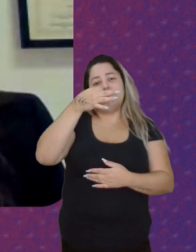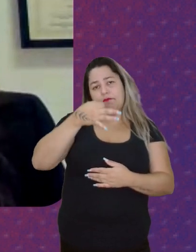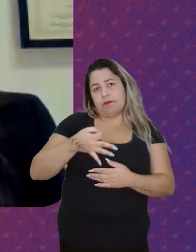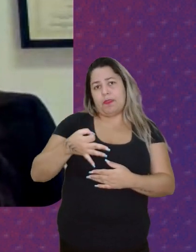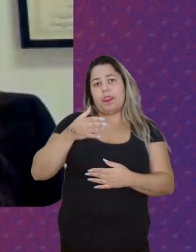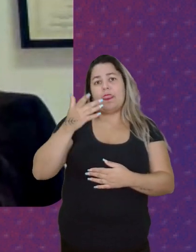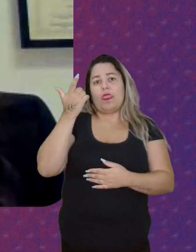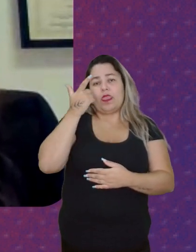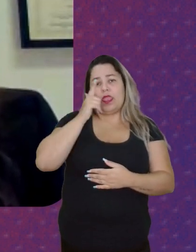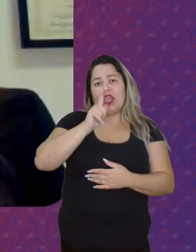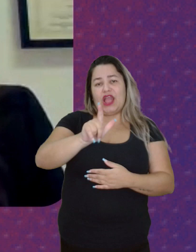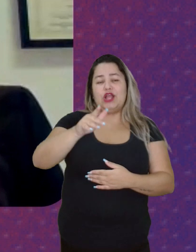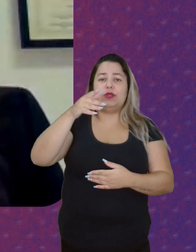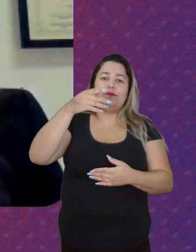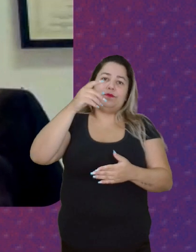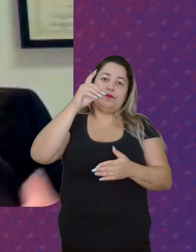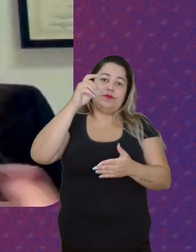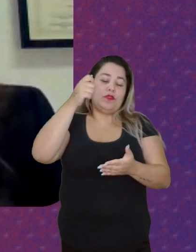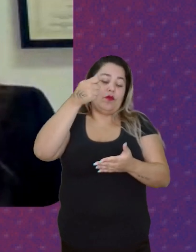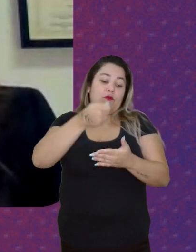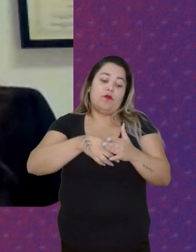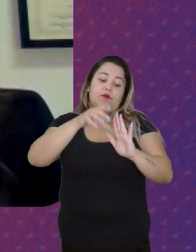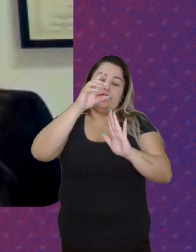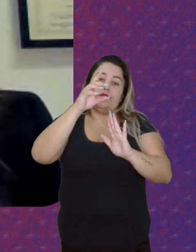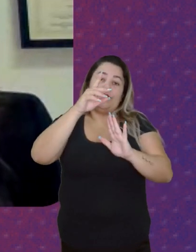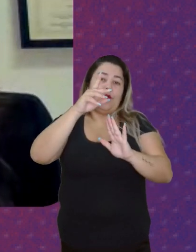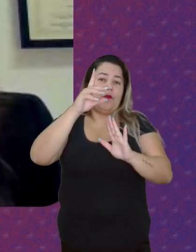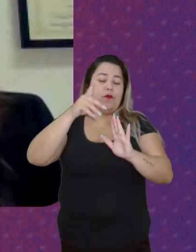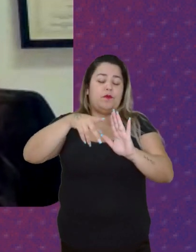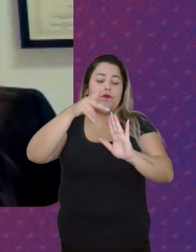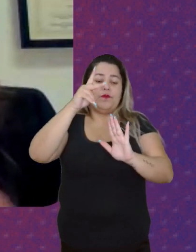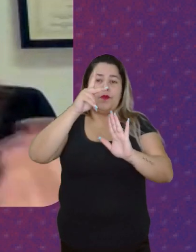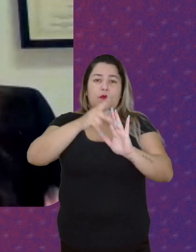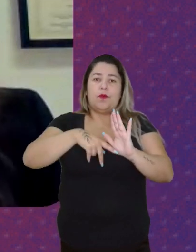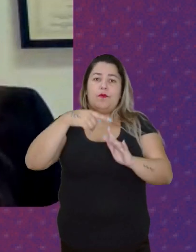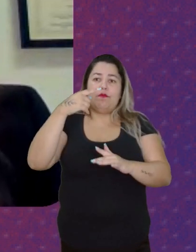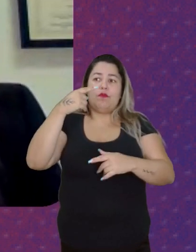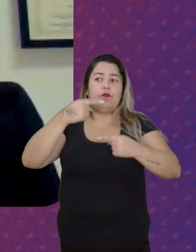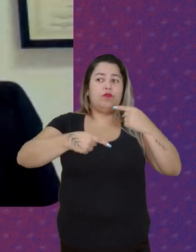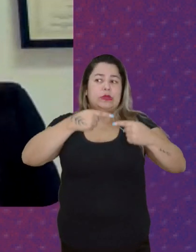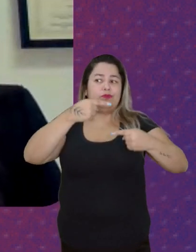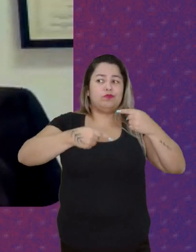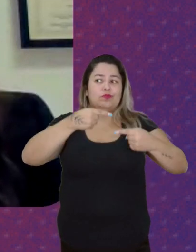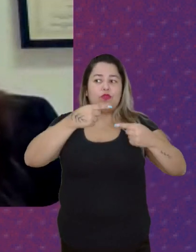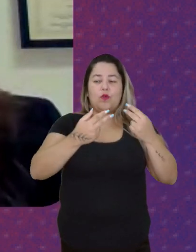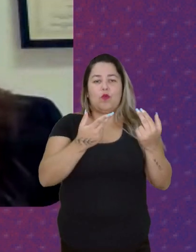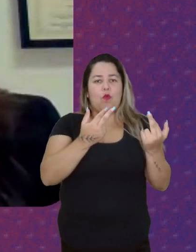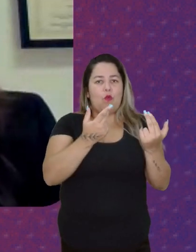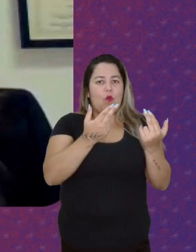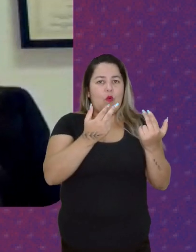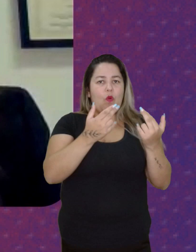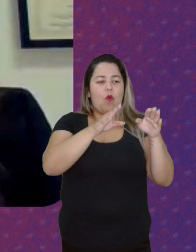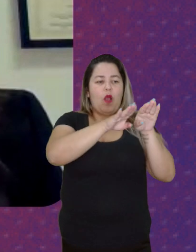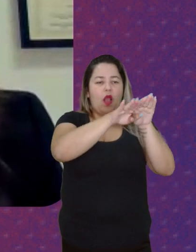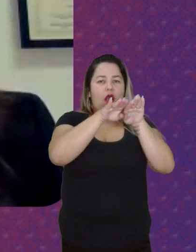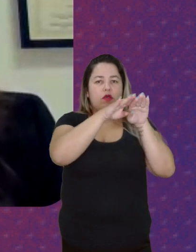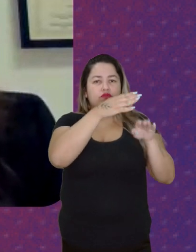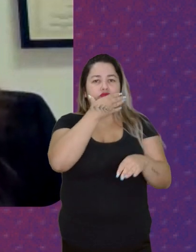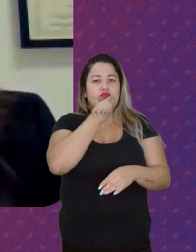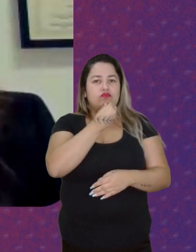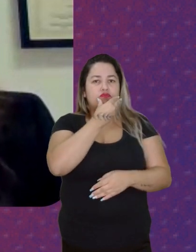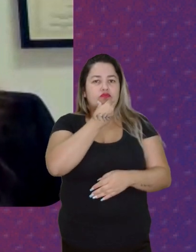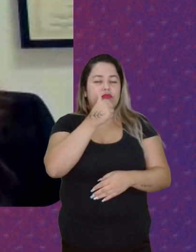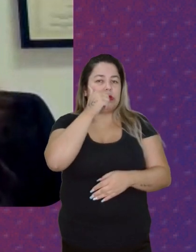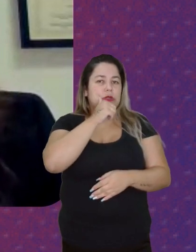conquistaram direitos políticos, pelo menos na letra da lei, né, iguais aos homens, porque tanto homens e mulheres passaram a